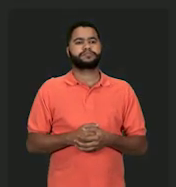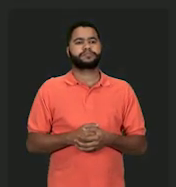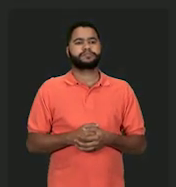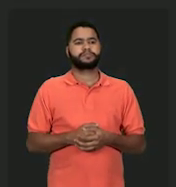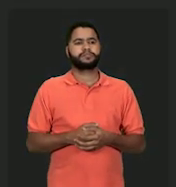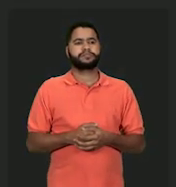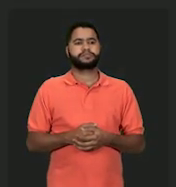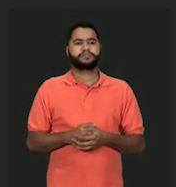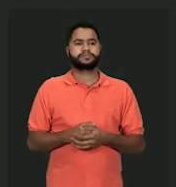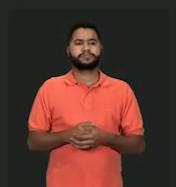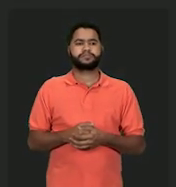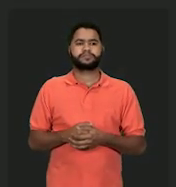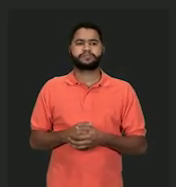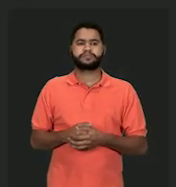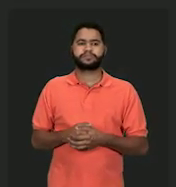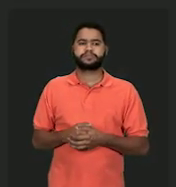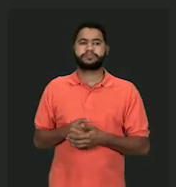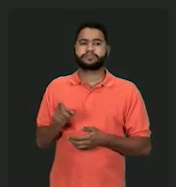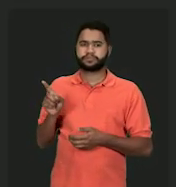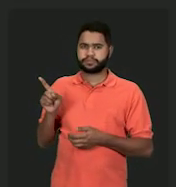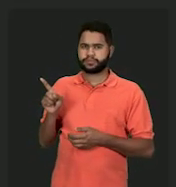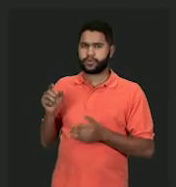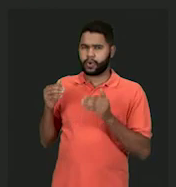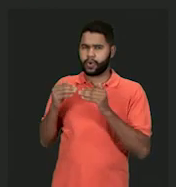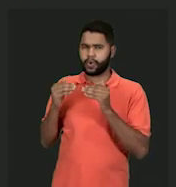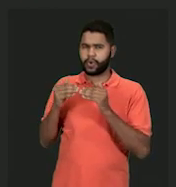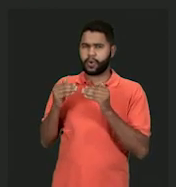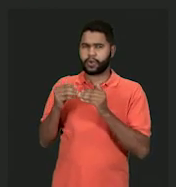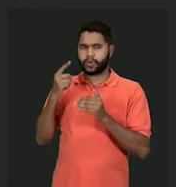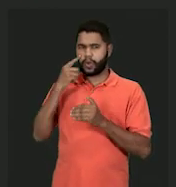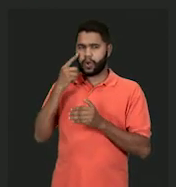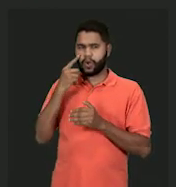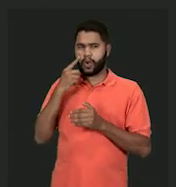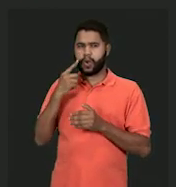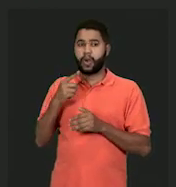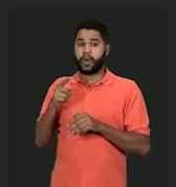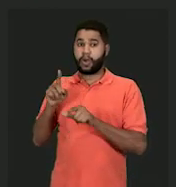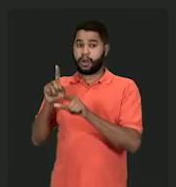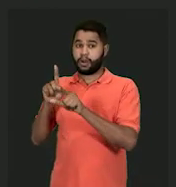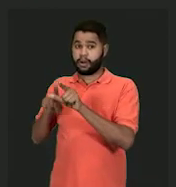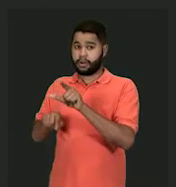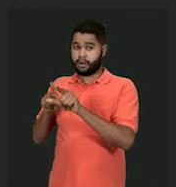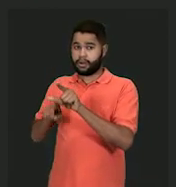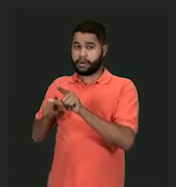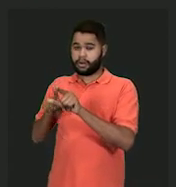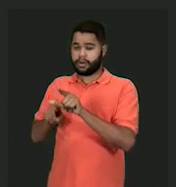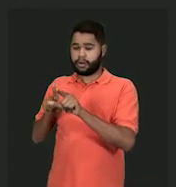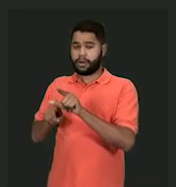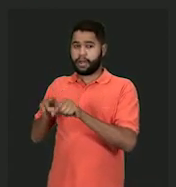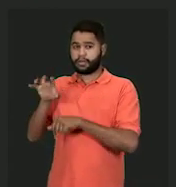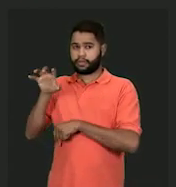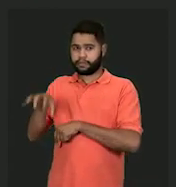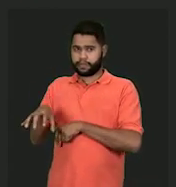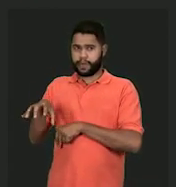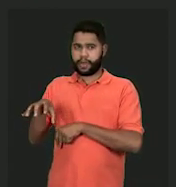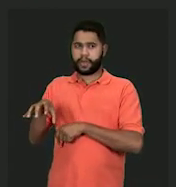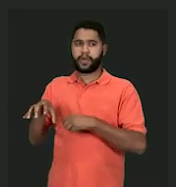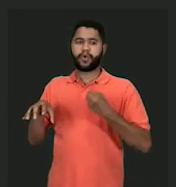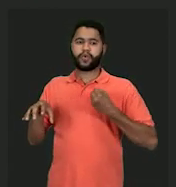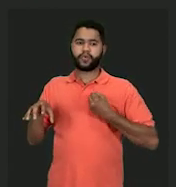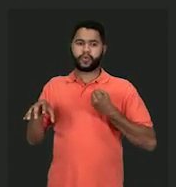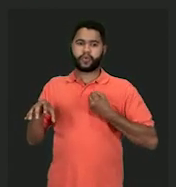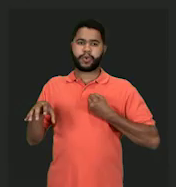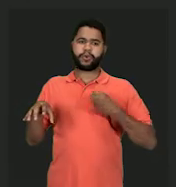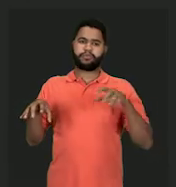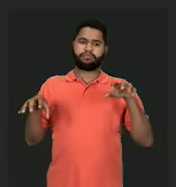e vai ficar uma coisinha assim ó veja essas concorda olha aqui ó olha que eu tô fazendo eu vou transpor-se + 8x